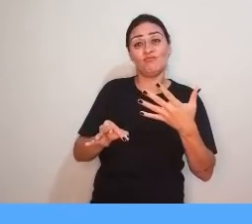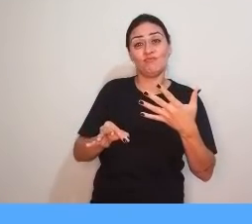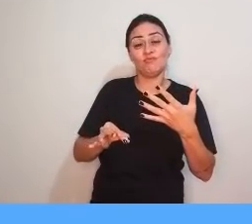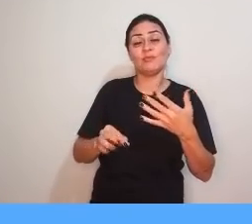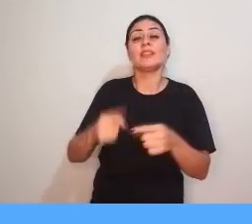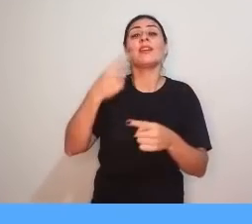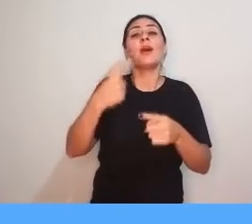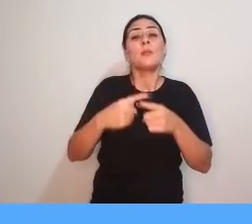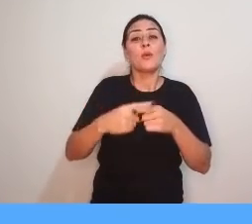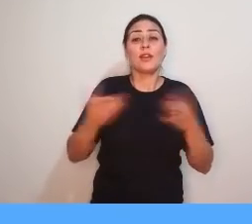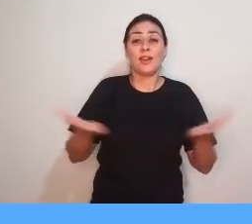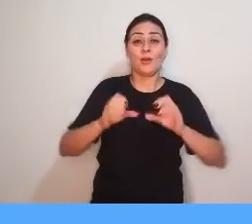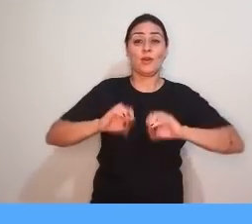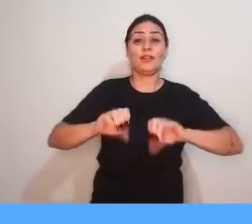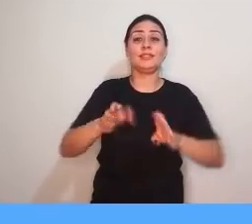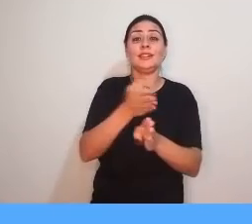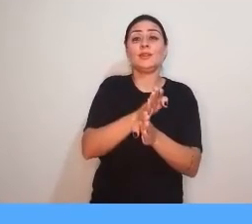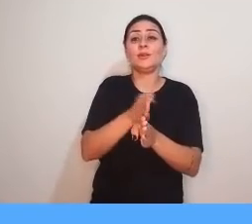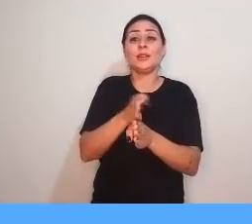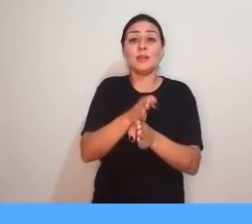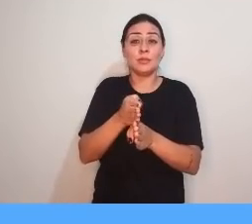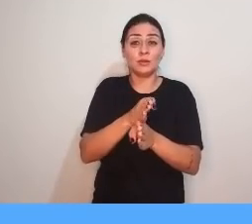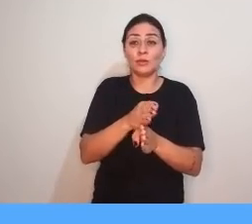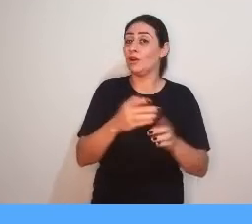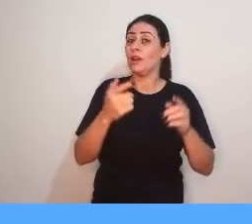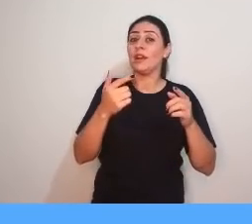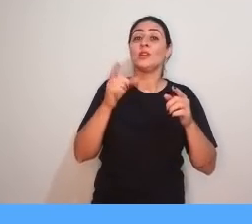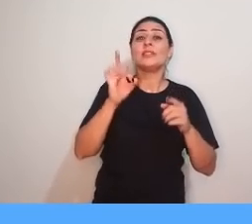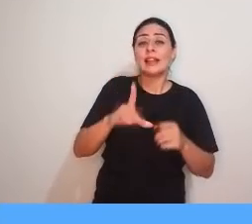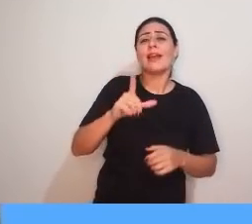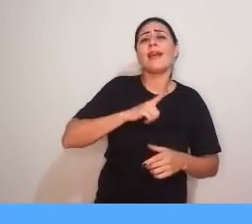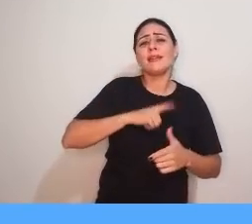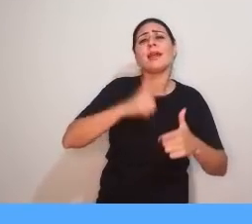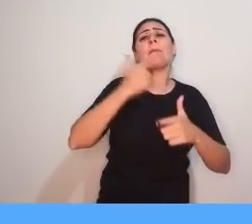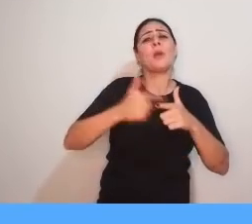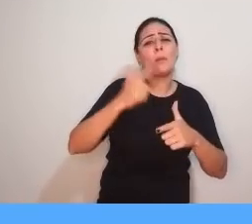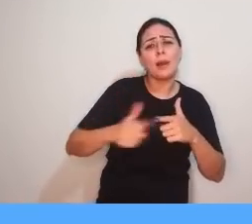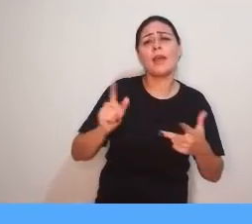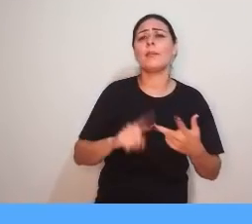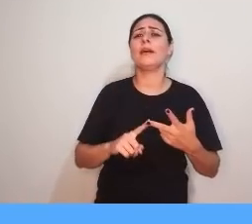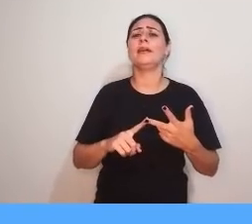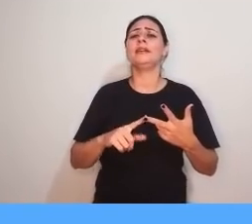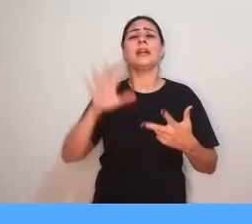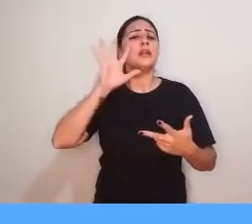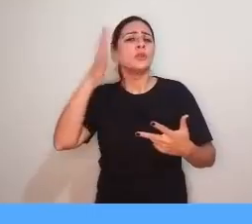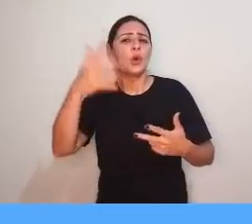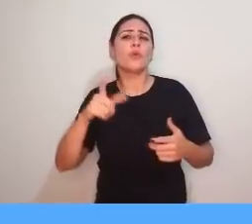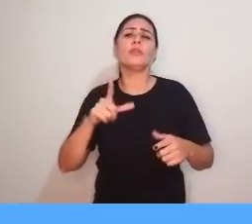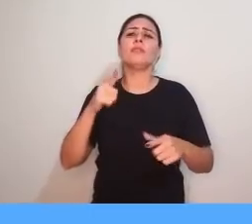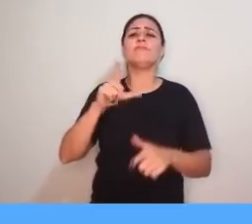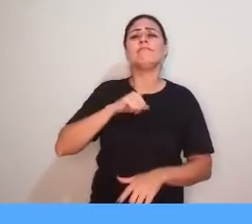acontece também na instrumentalização, ele acontece também lá na parte da problematização, ele acontece também lá na parte da apresentação e anúncio dos